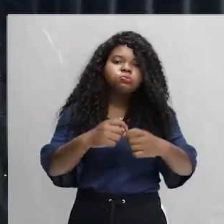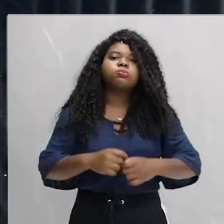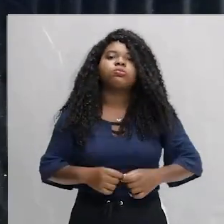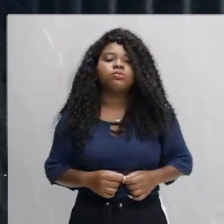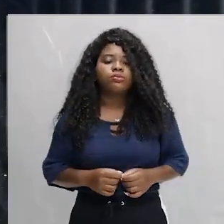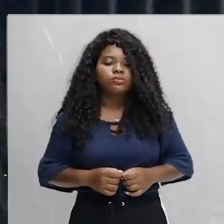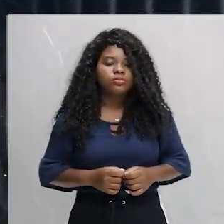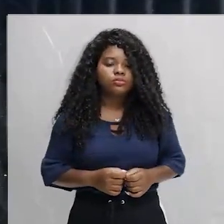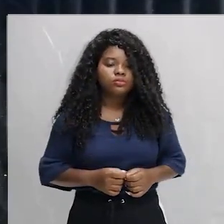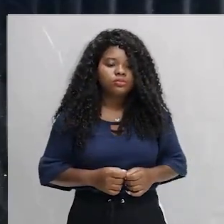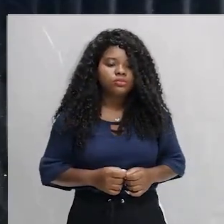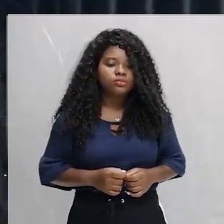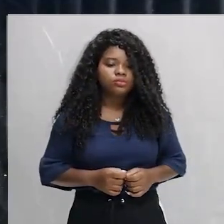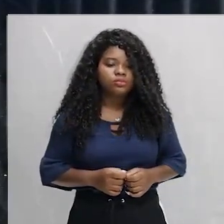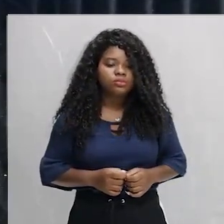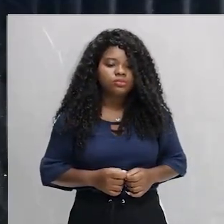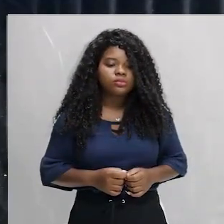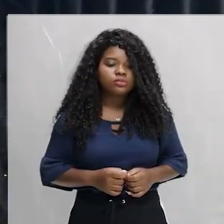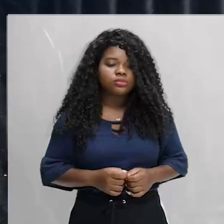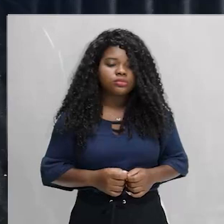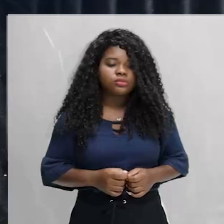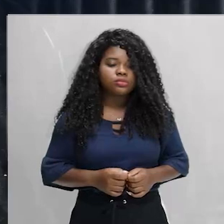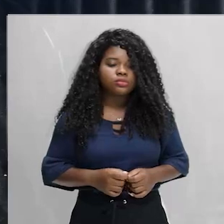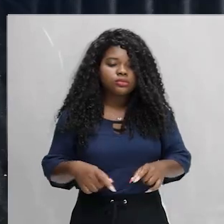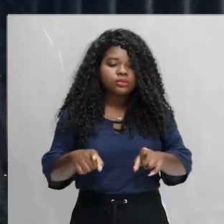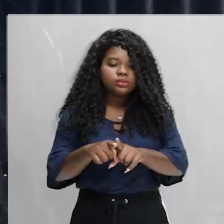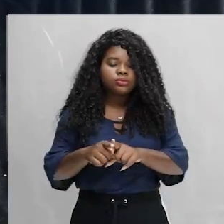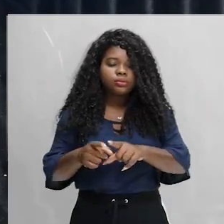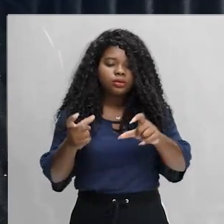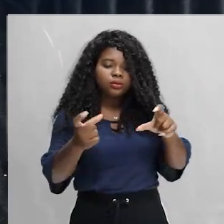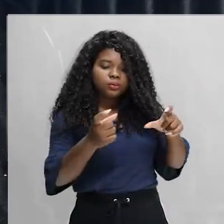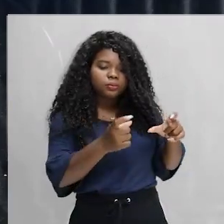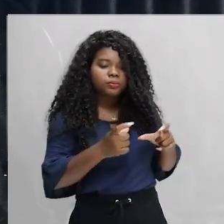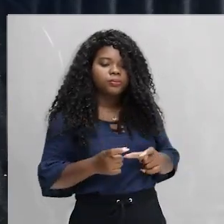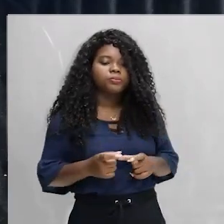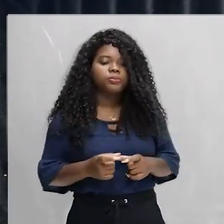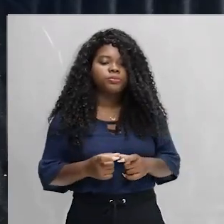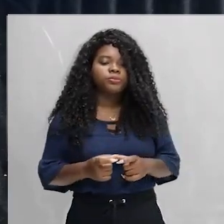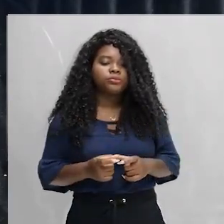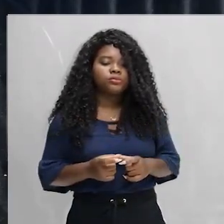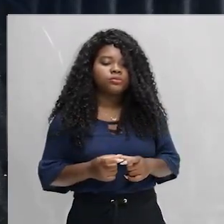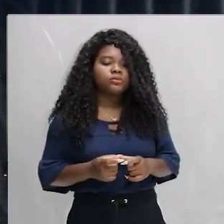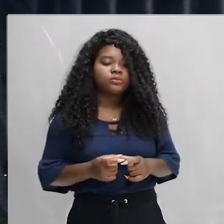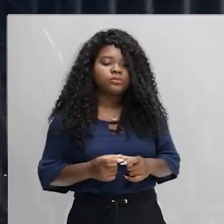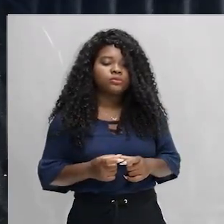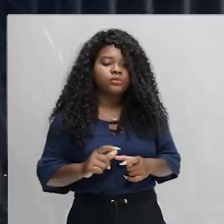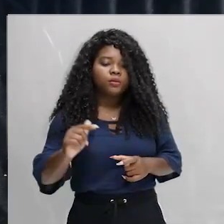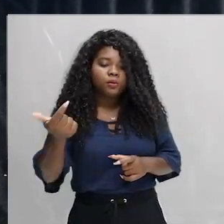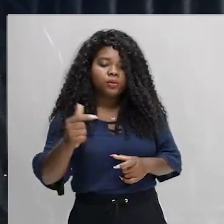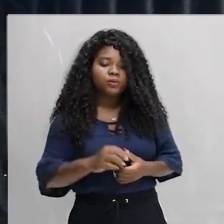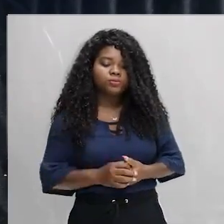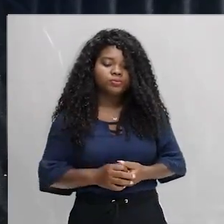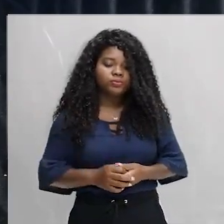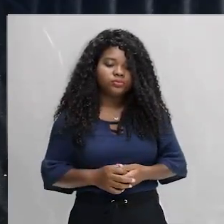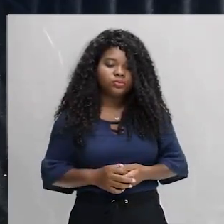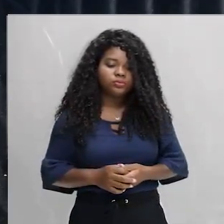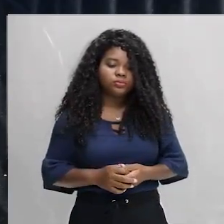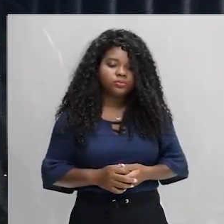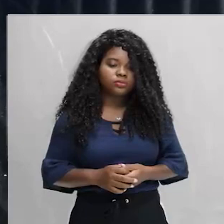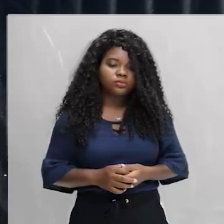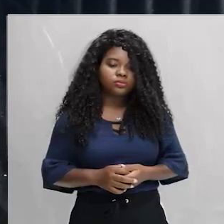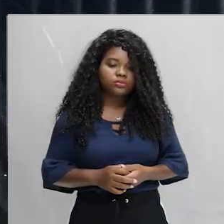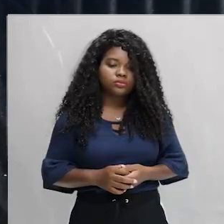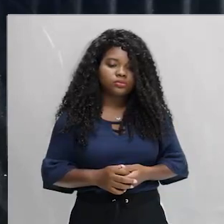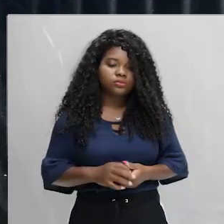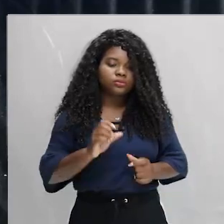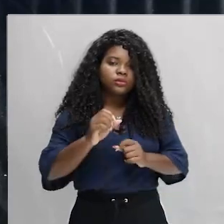tá? Aqui também é um lugar, né? Tipo um roteirinho. Tem os lugares ainda aqui em São Luís que ainda